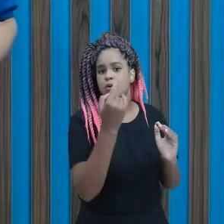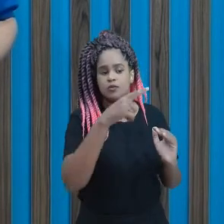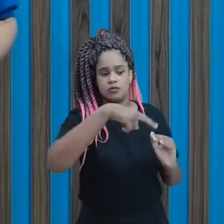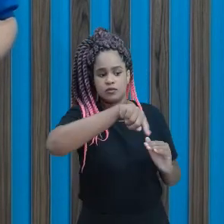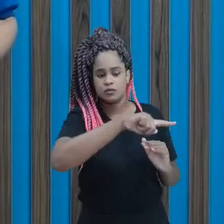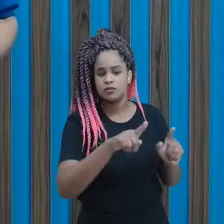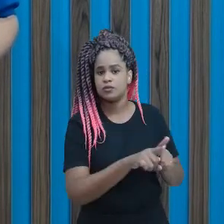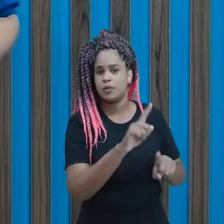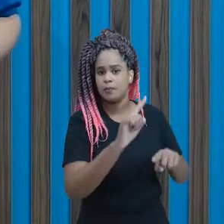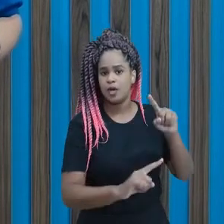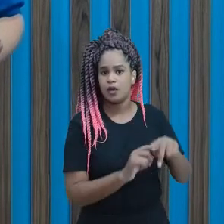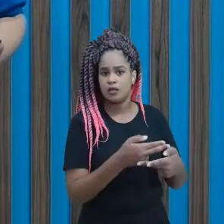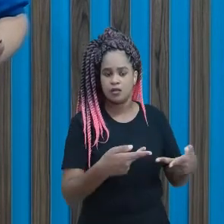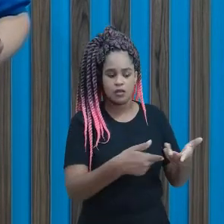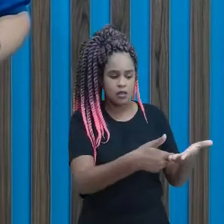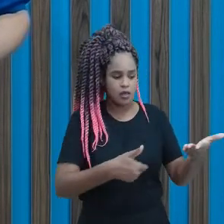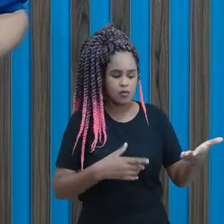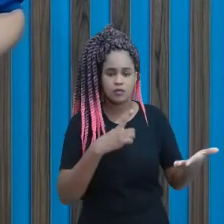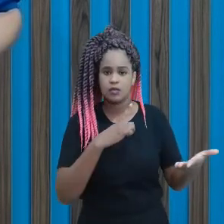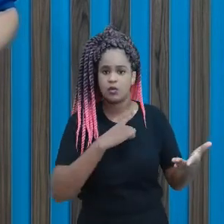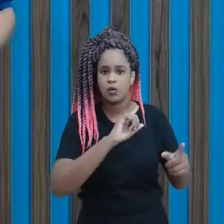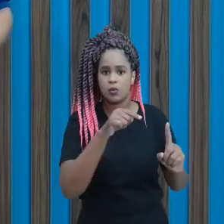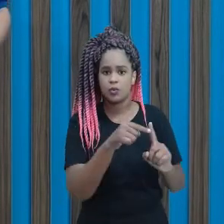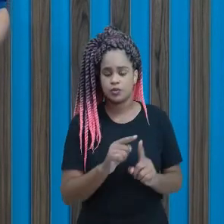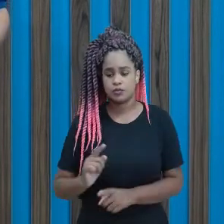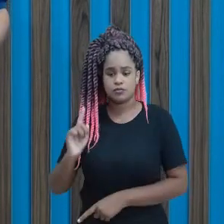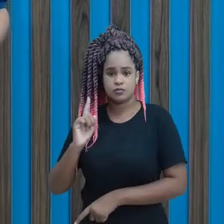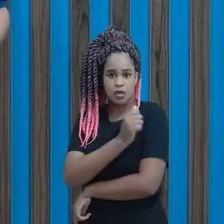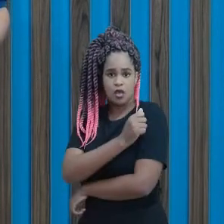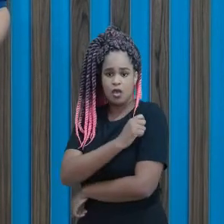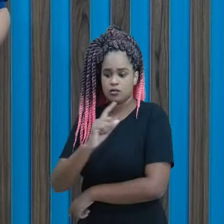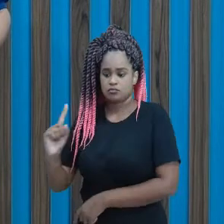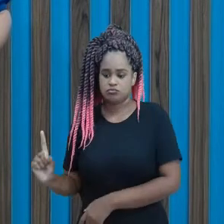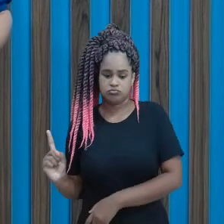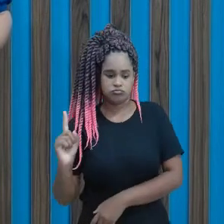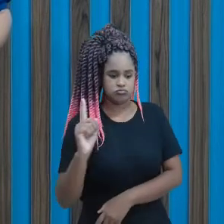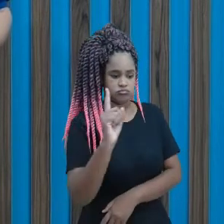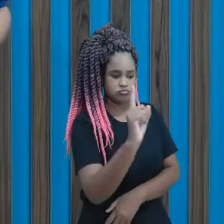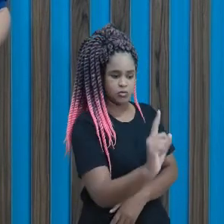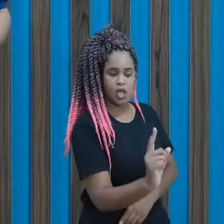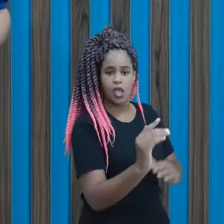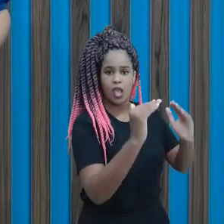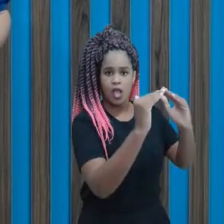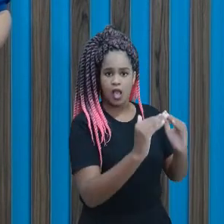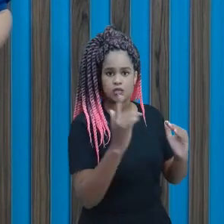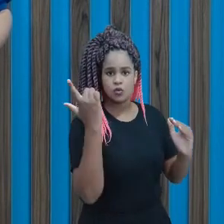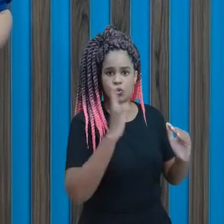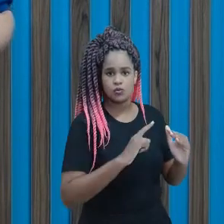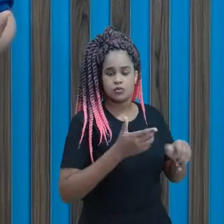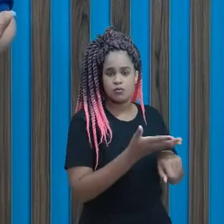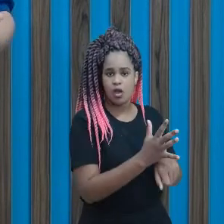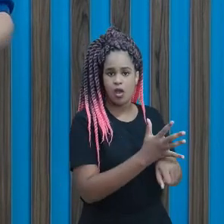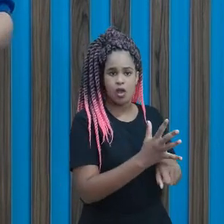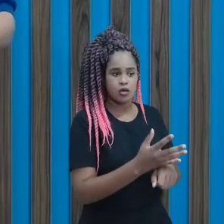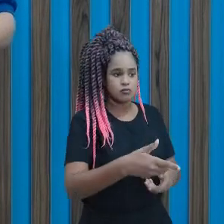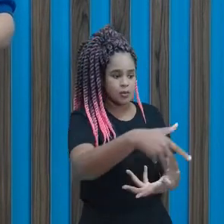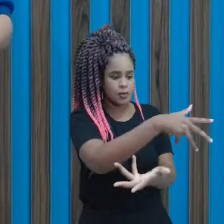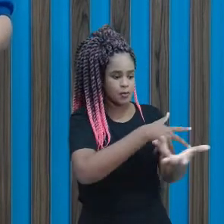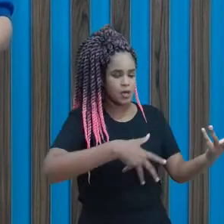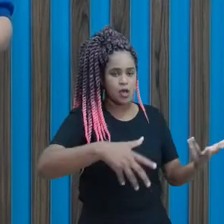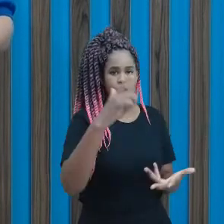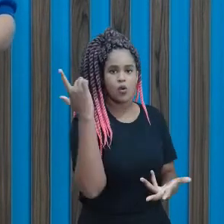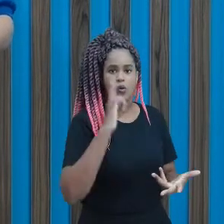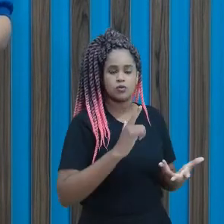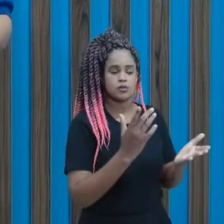esse material, para que o aluno chegue em casa da escola e reconheça, né, consiga